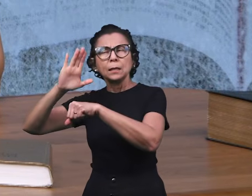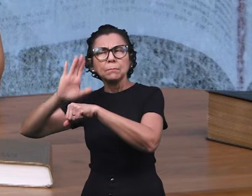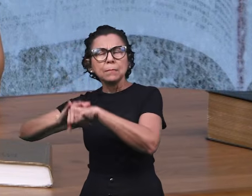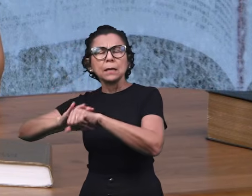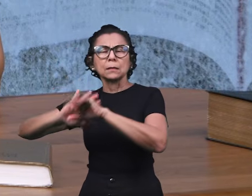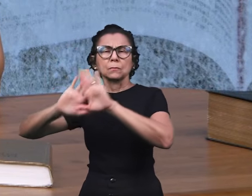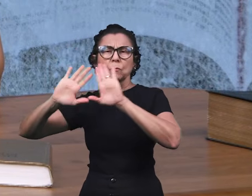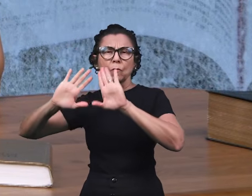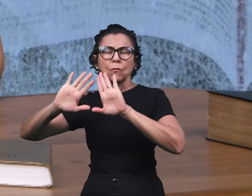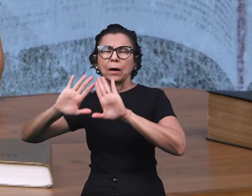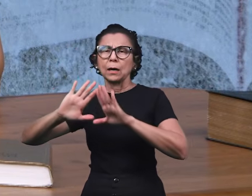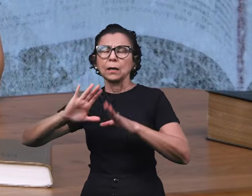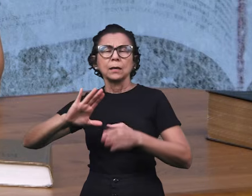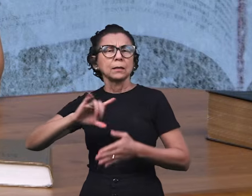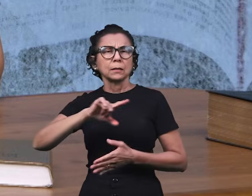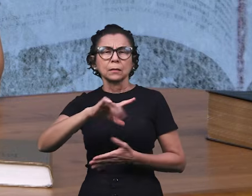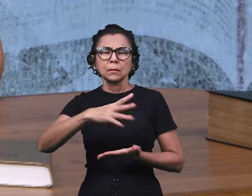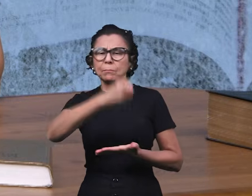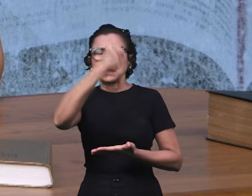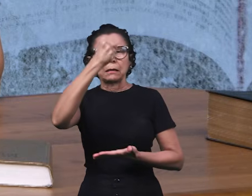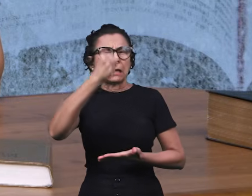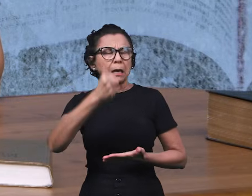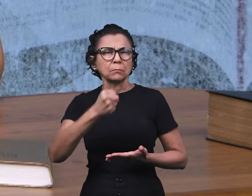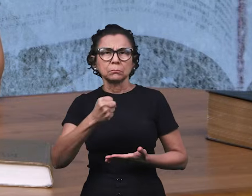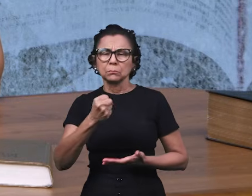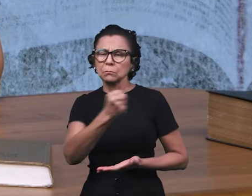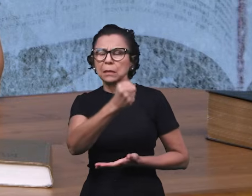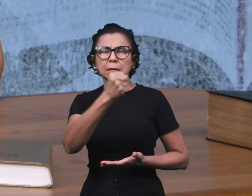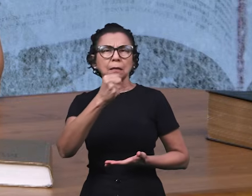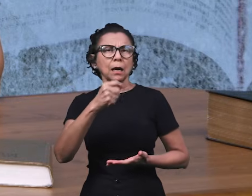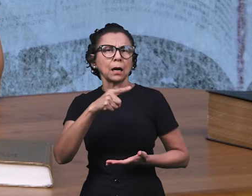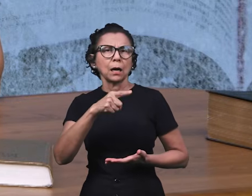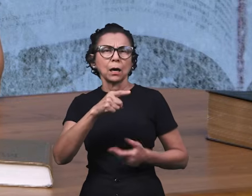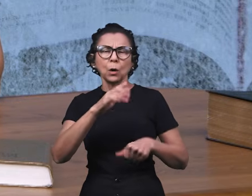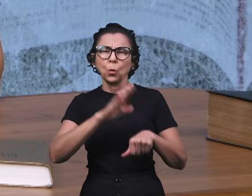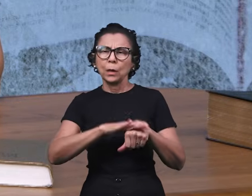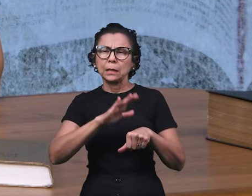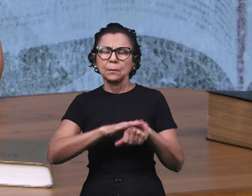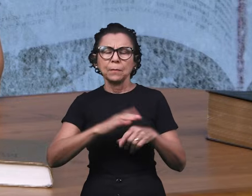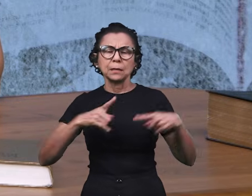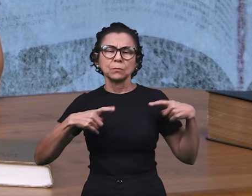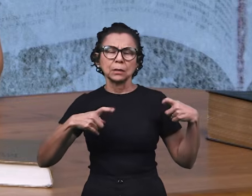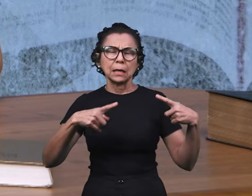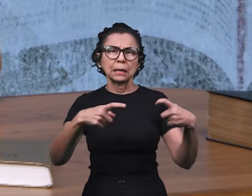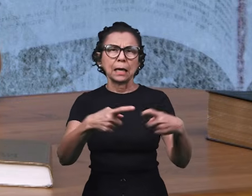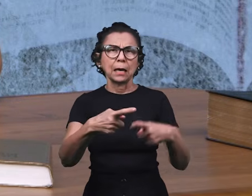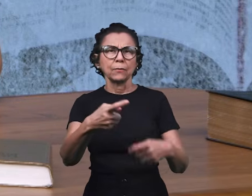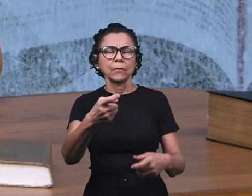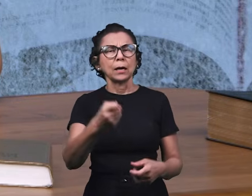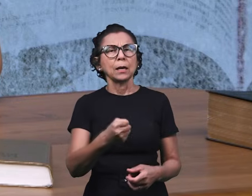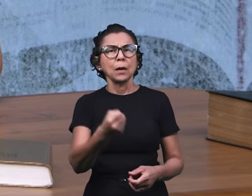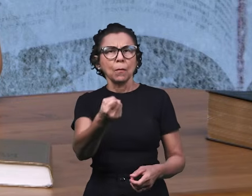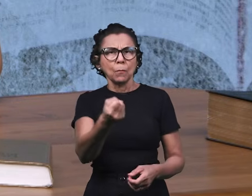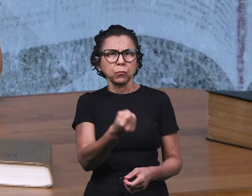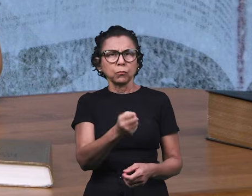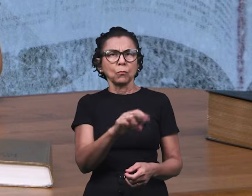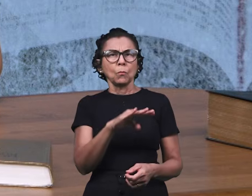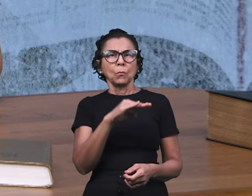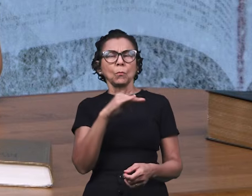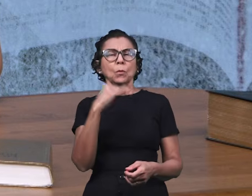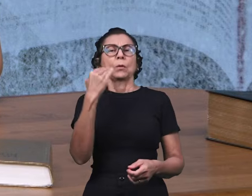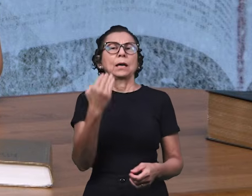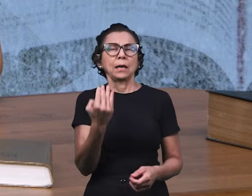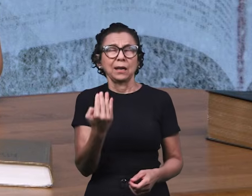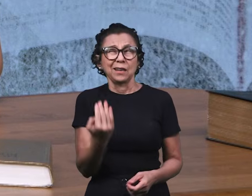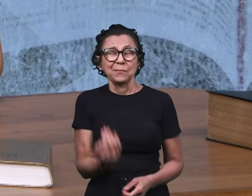dia chegará em que morra, ou descerá para a batalha e perecerá. O Senhor me guarde de